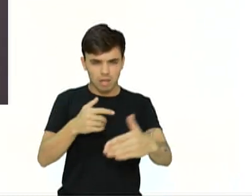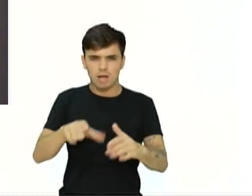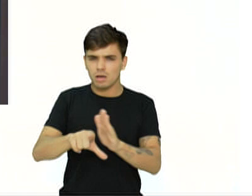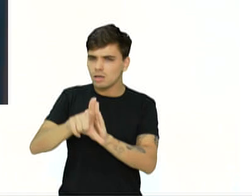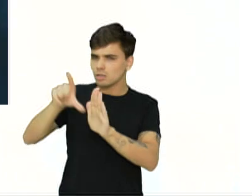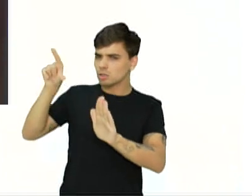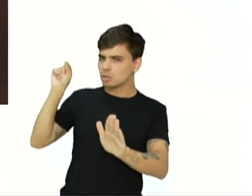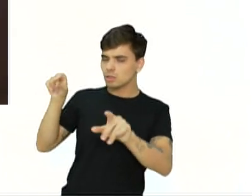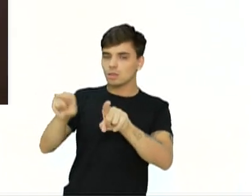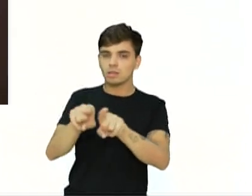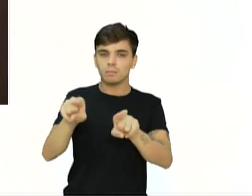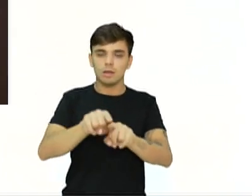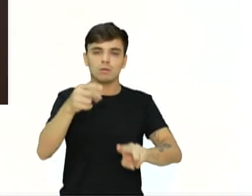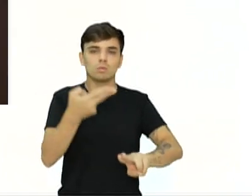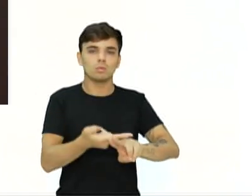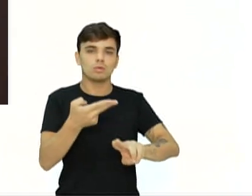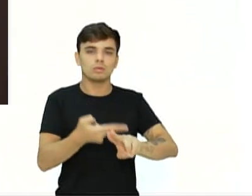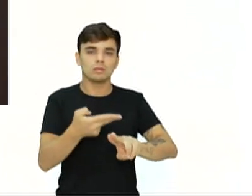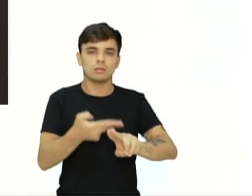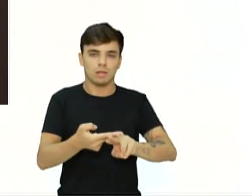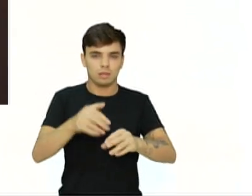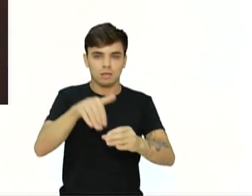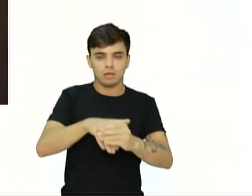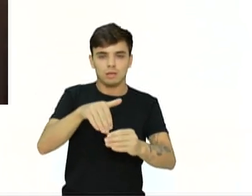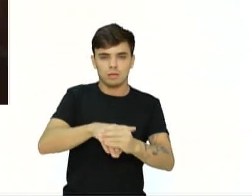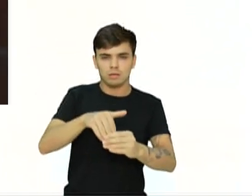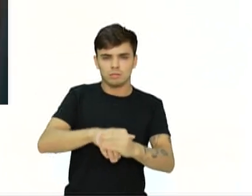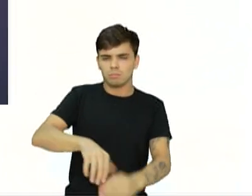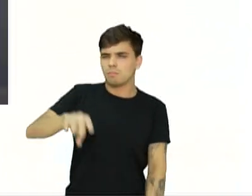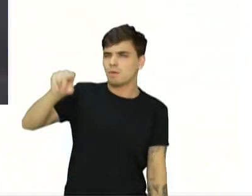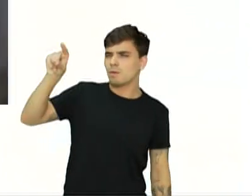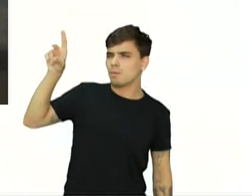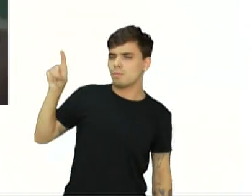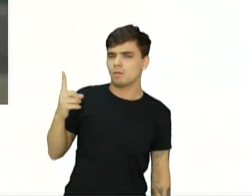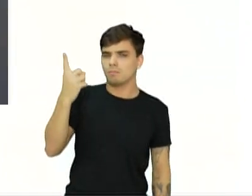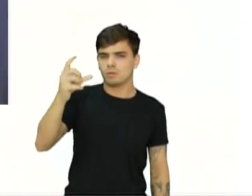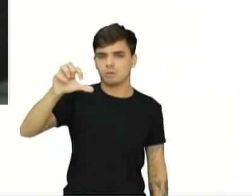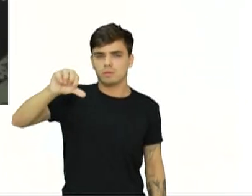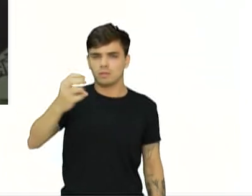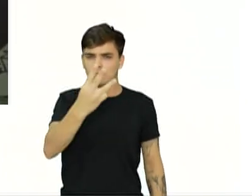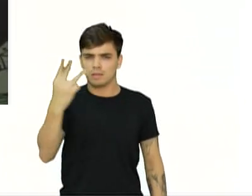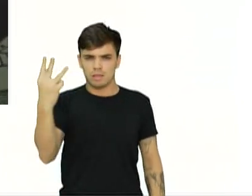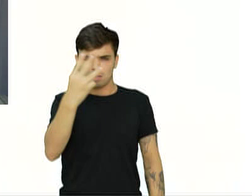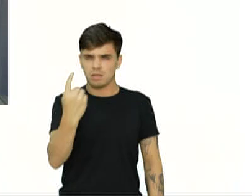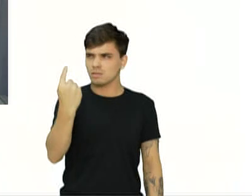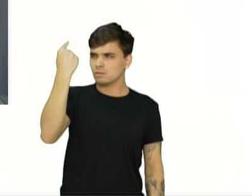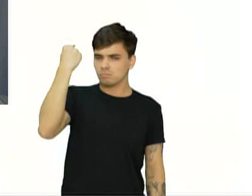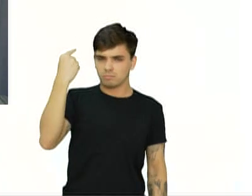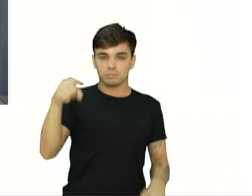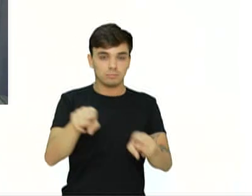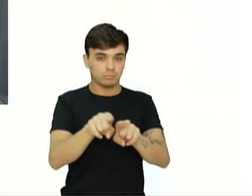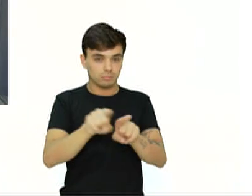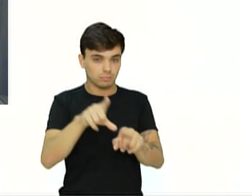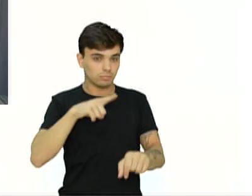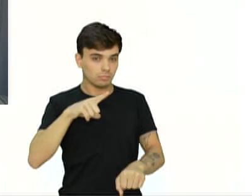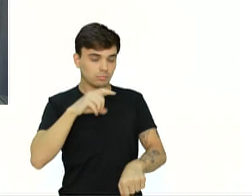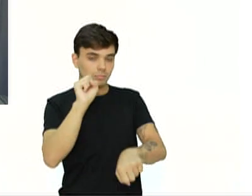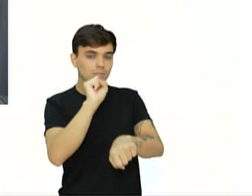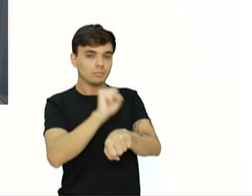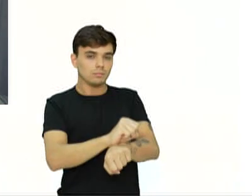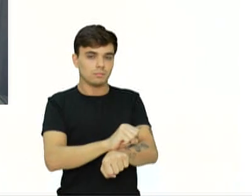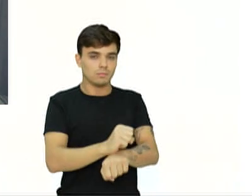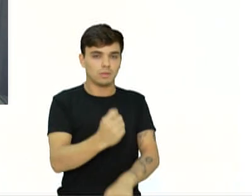antiga, ela foi utilizada ali em eleições desde 1933, né? Tendo uma pausa ali